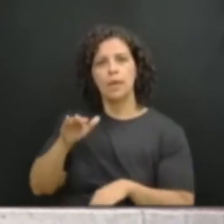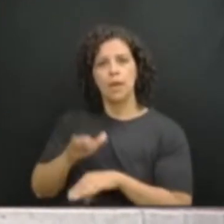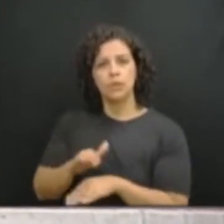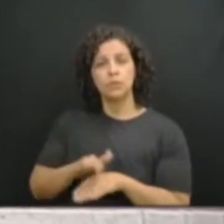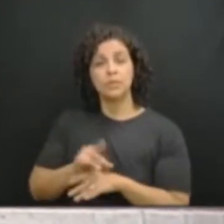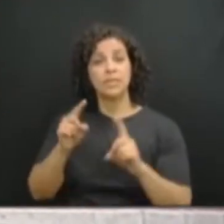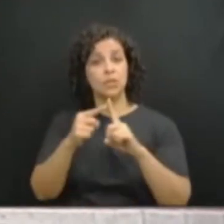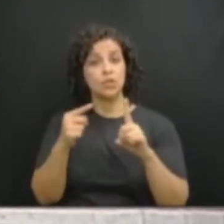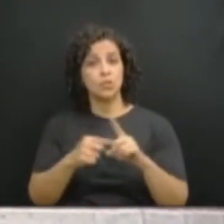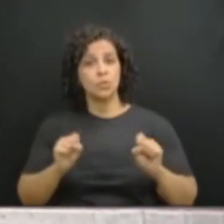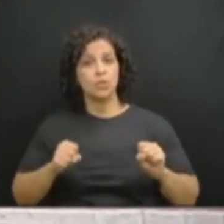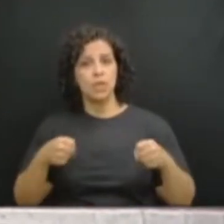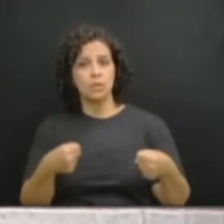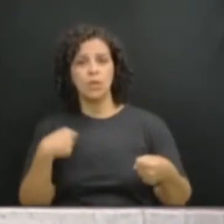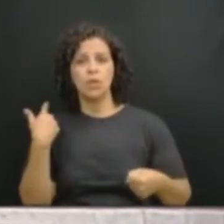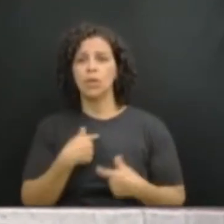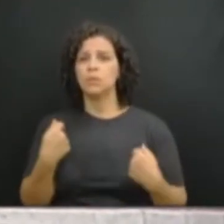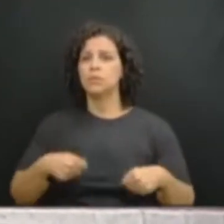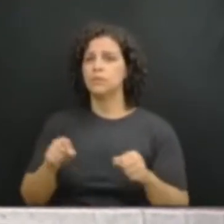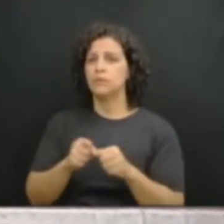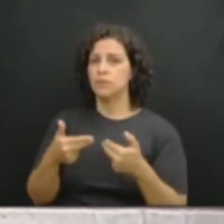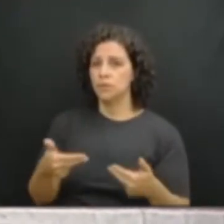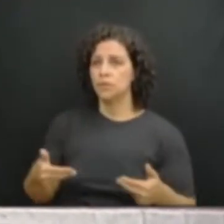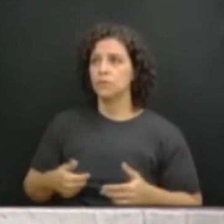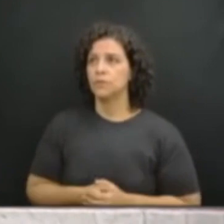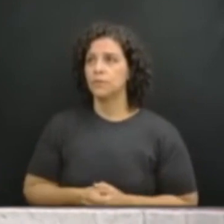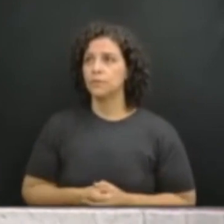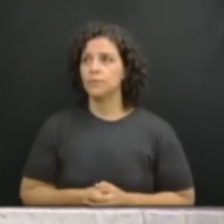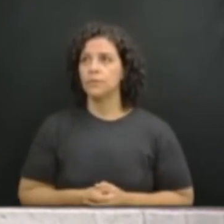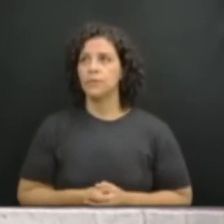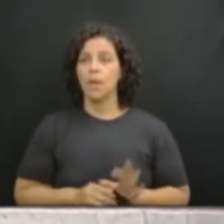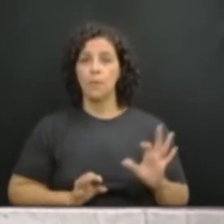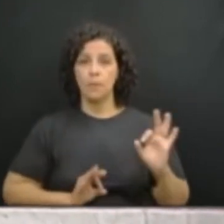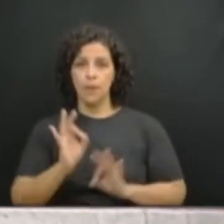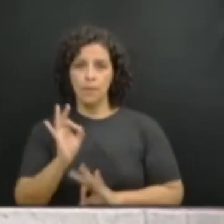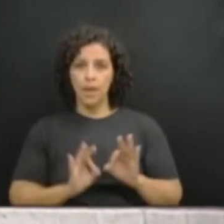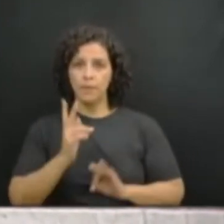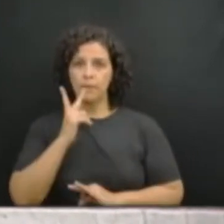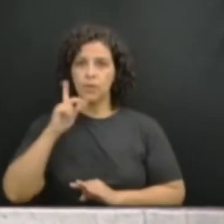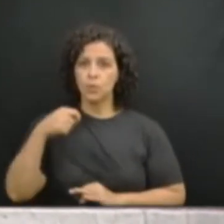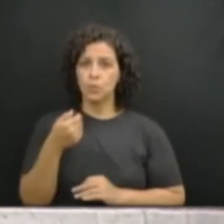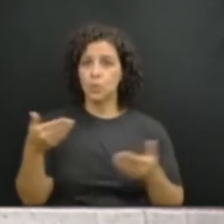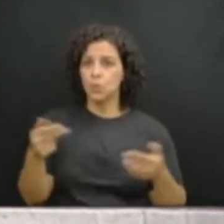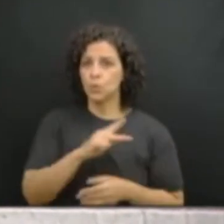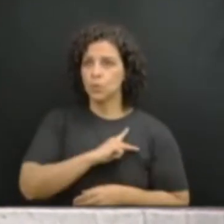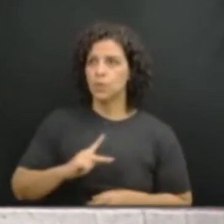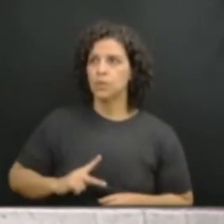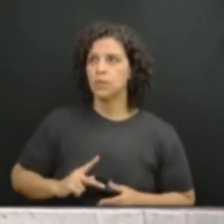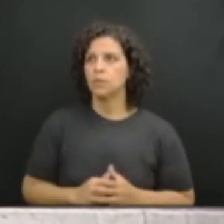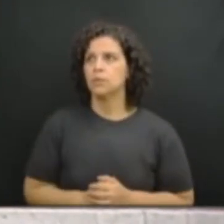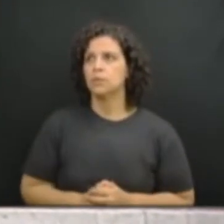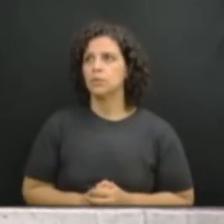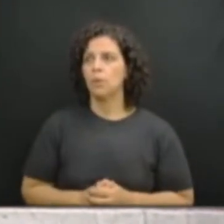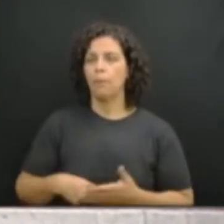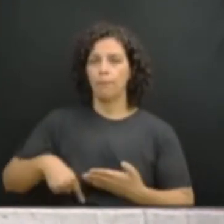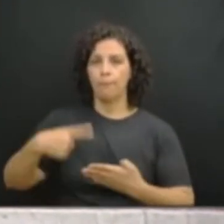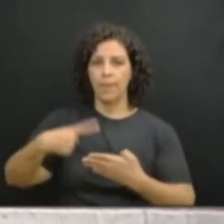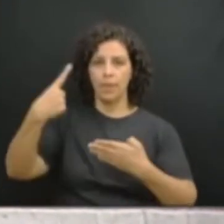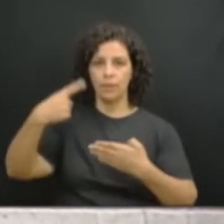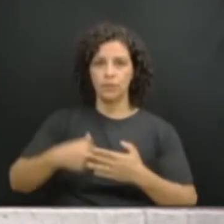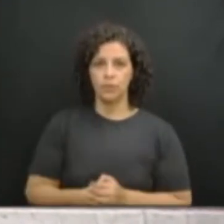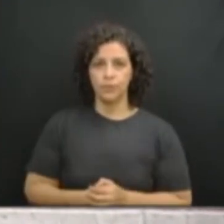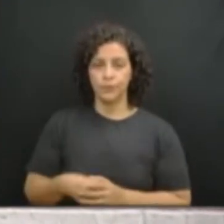sobre esse tipo de atitude que nós temos que fazer. Eu me preparei para falar aqui hoje, presidente, do pedágio.